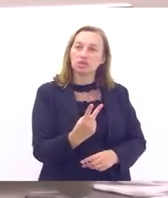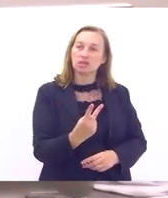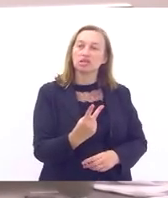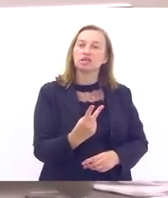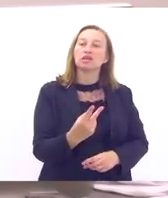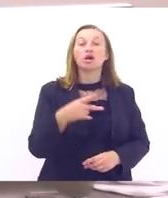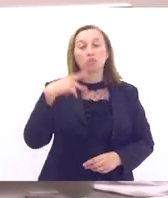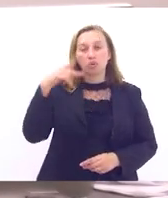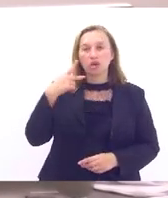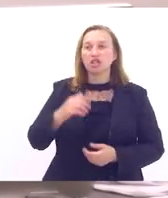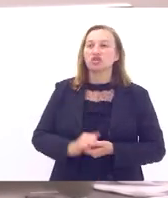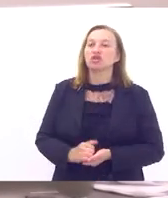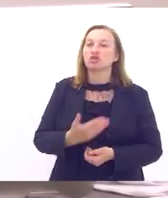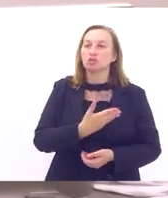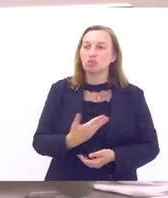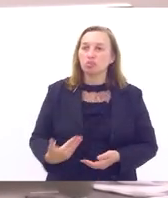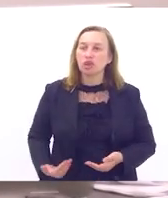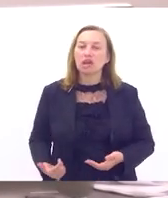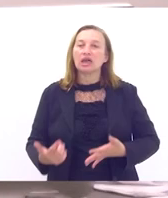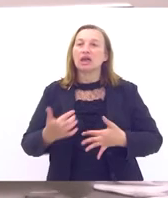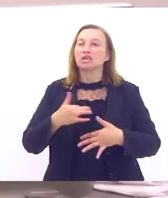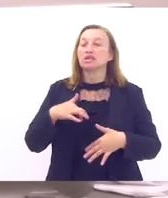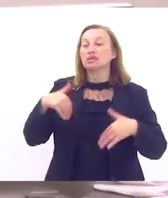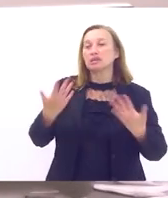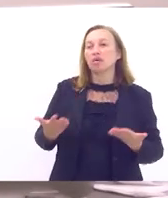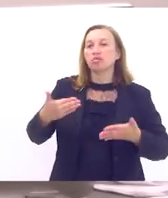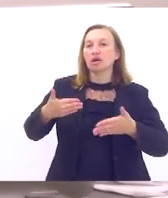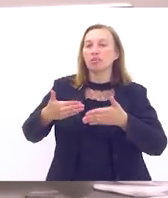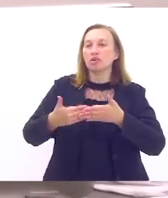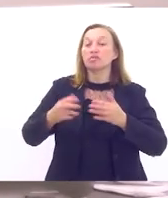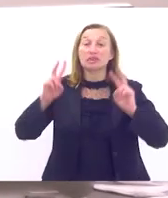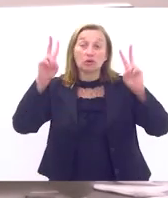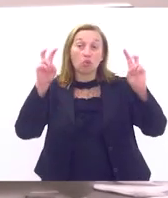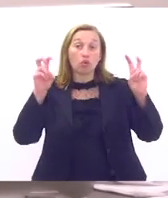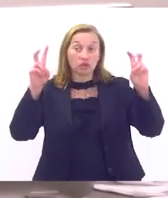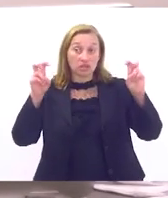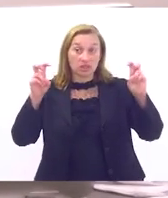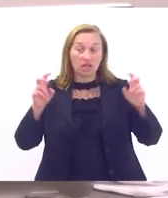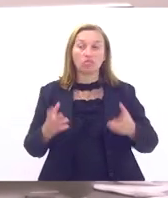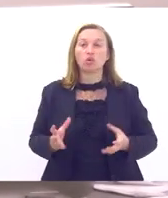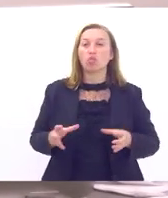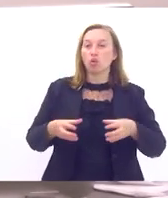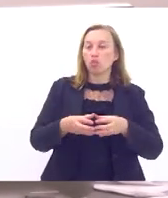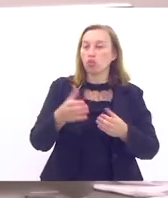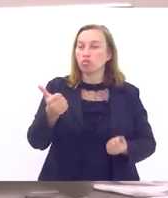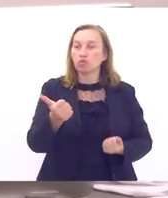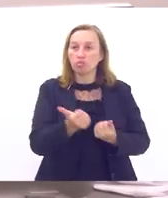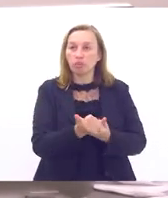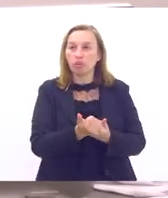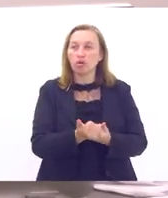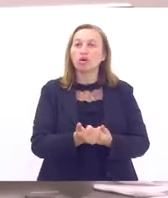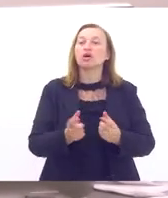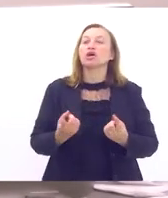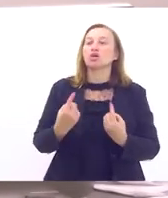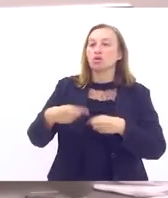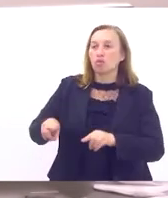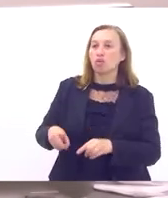políticas. Então, minha aproximação com o tema do termo de cooperação e com o enfrentamento da